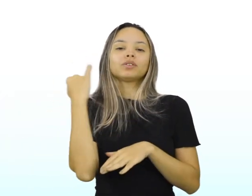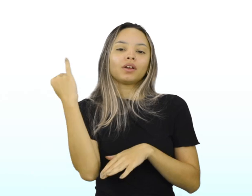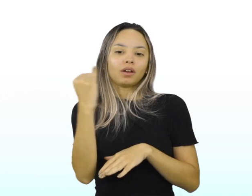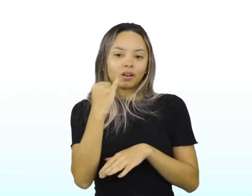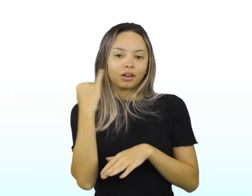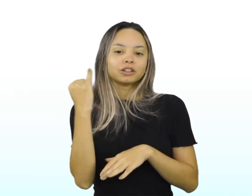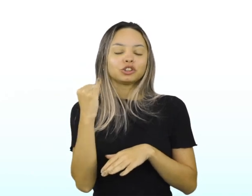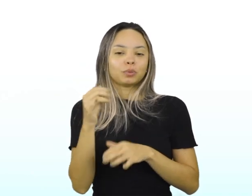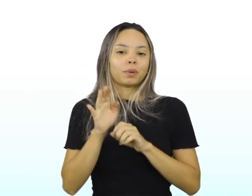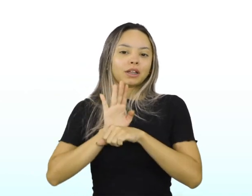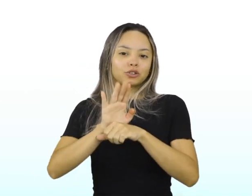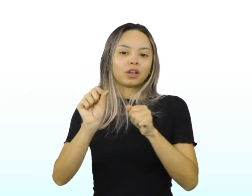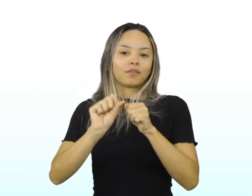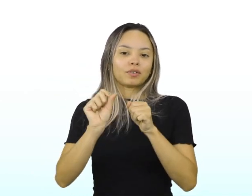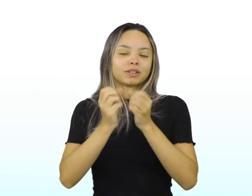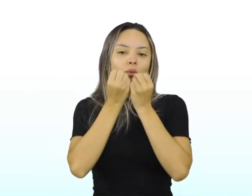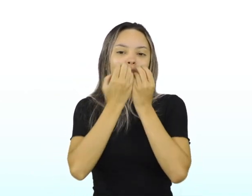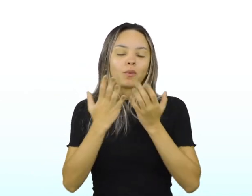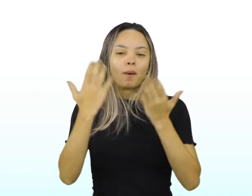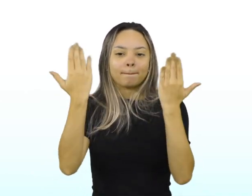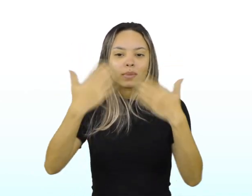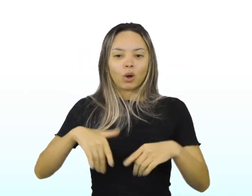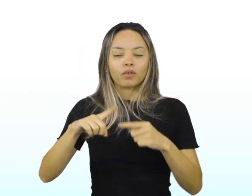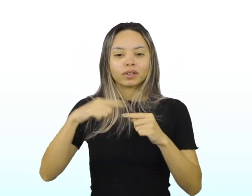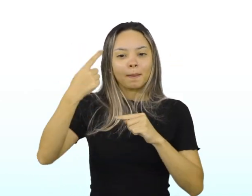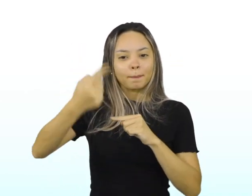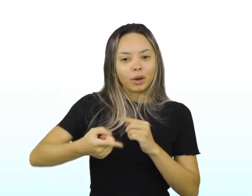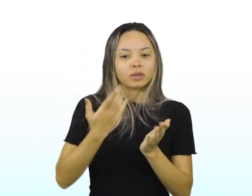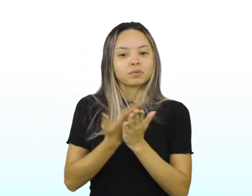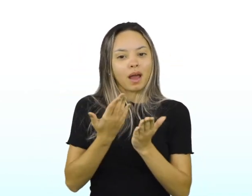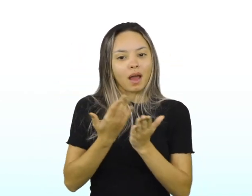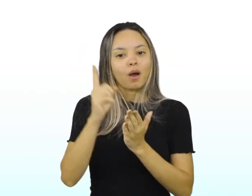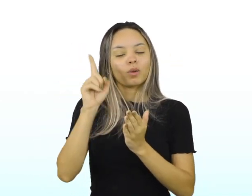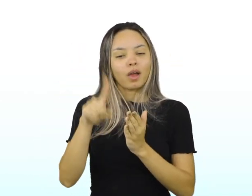super importante para te ajudar a fazer uma boa prova. Então fique